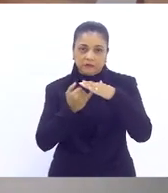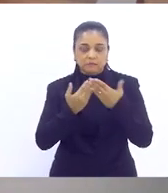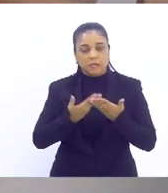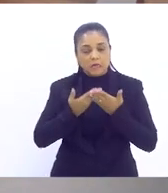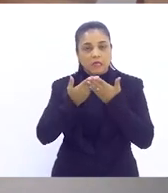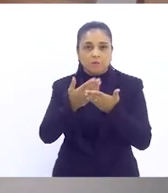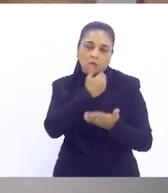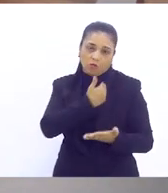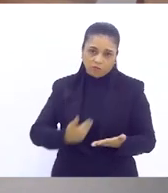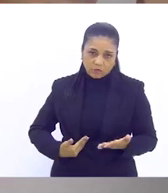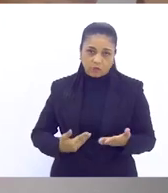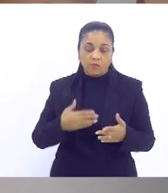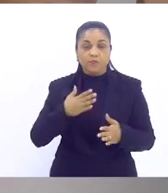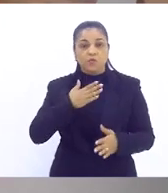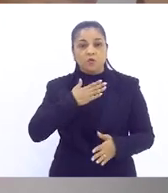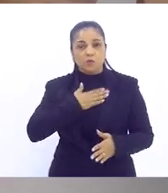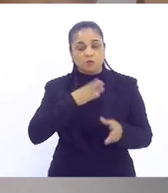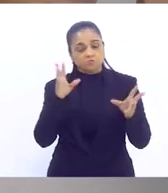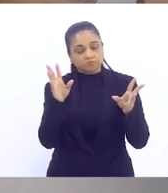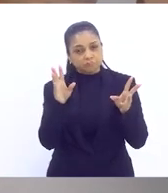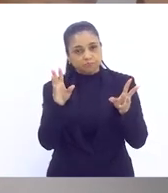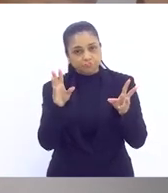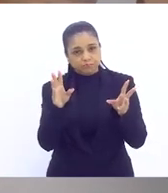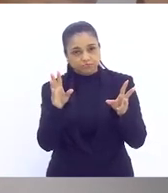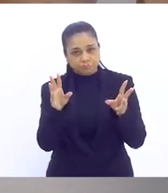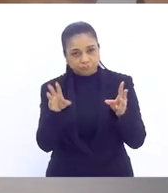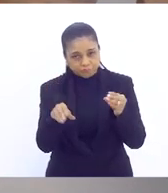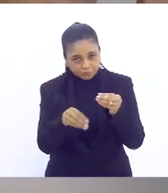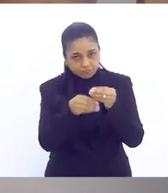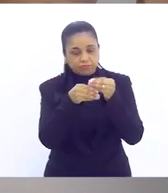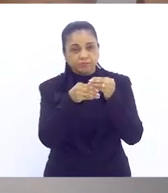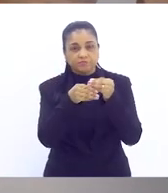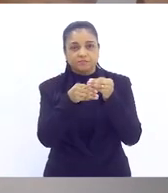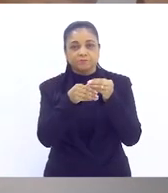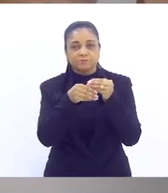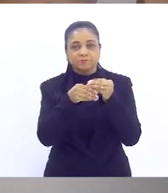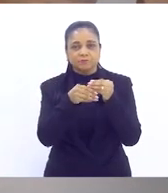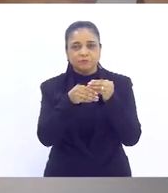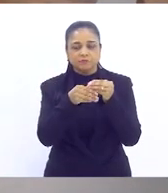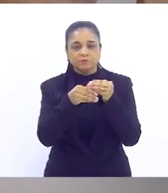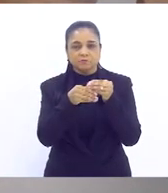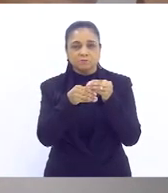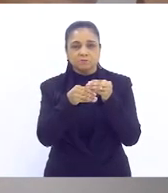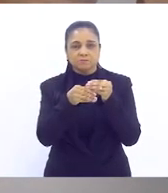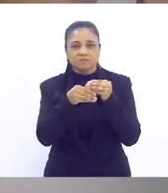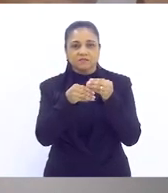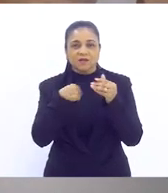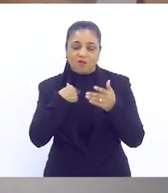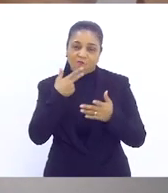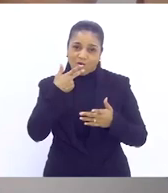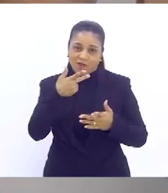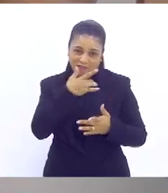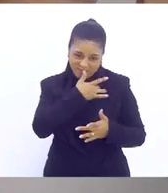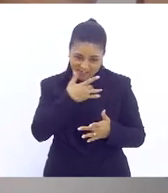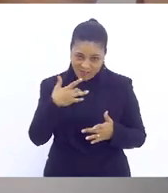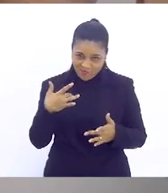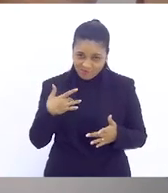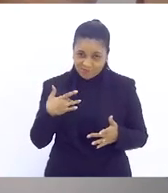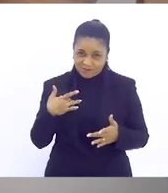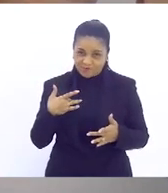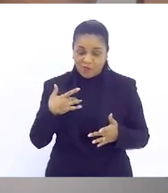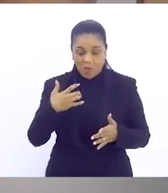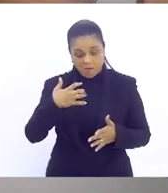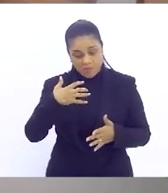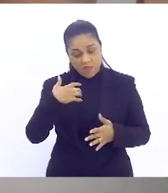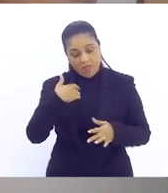o governador eu gostaria só de completar que que você falou que eu falei da saúde e é porque